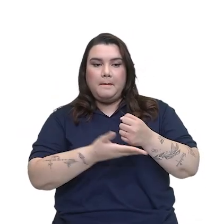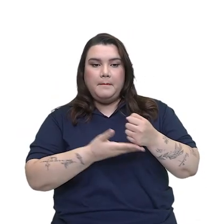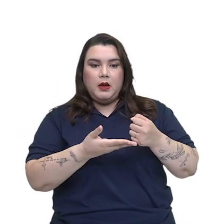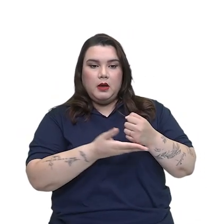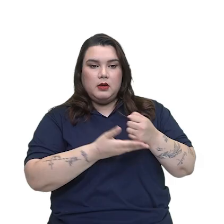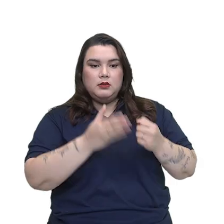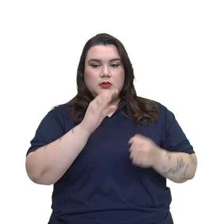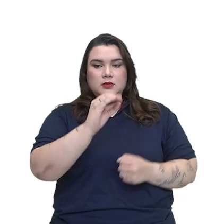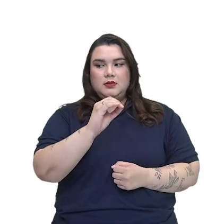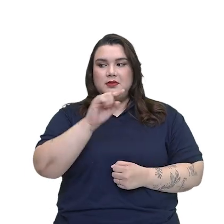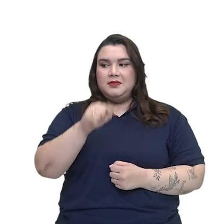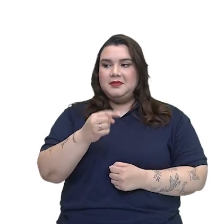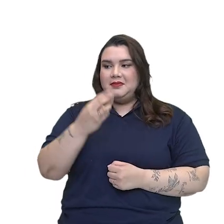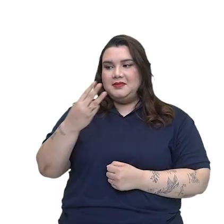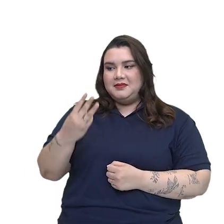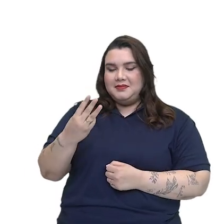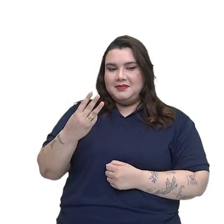base?